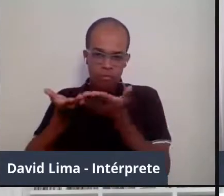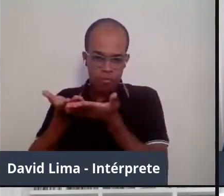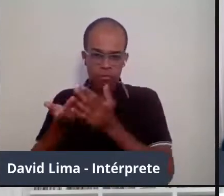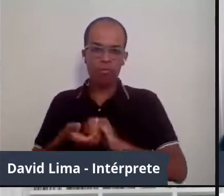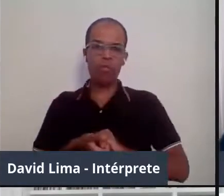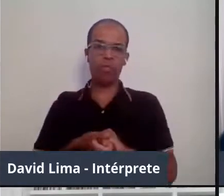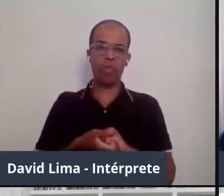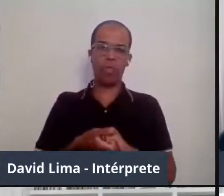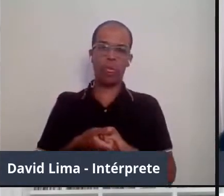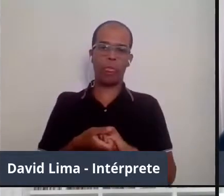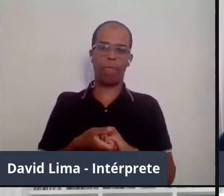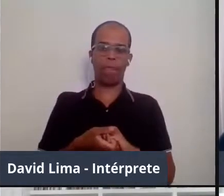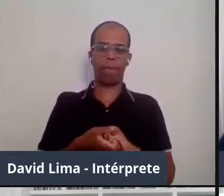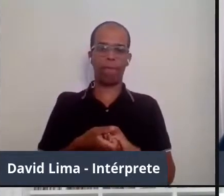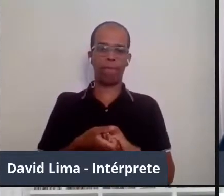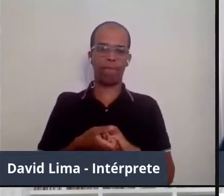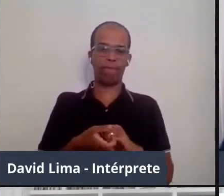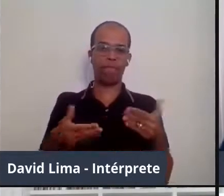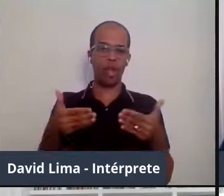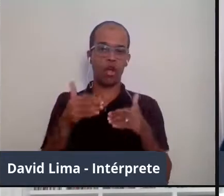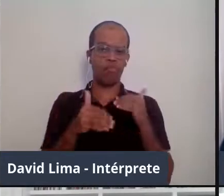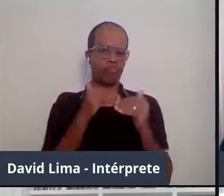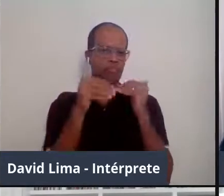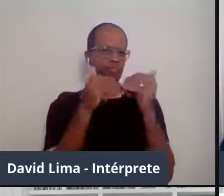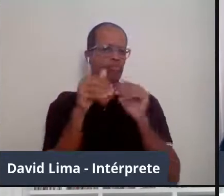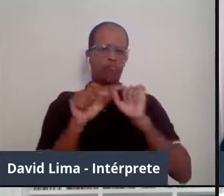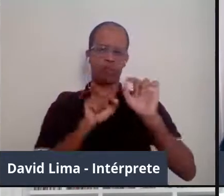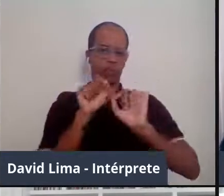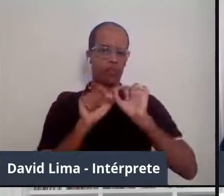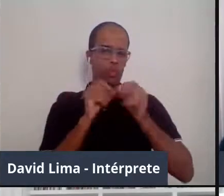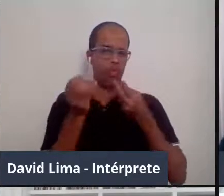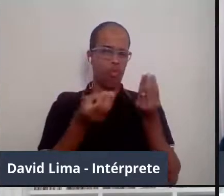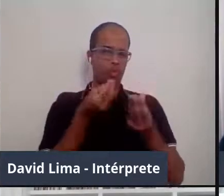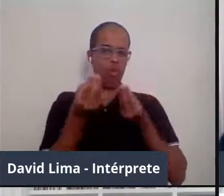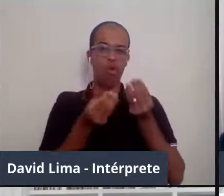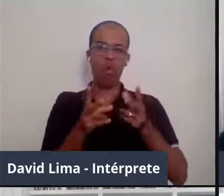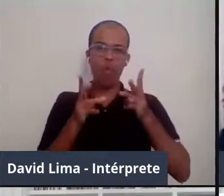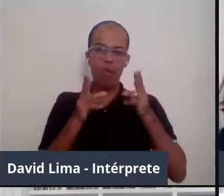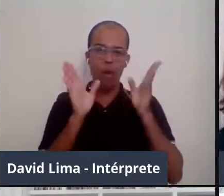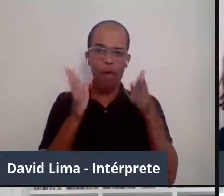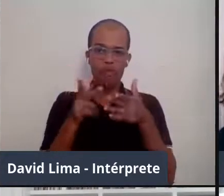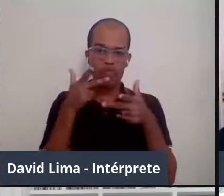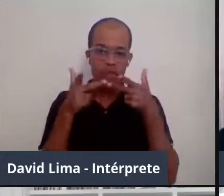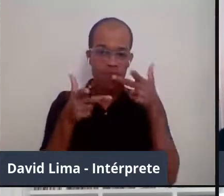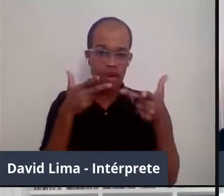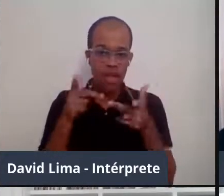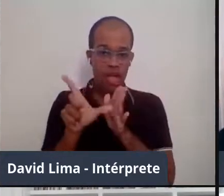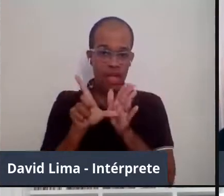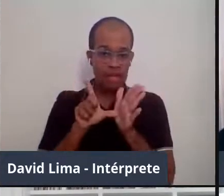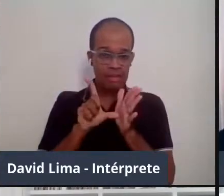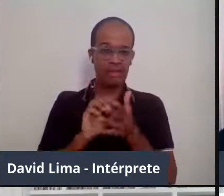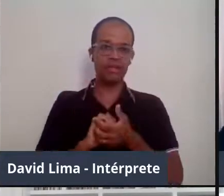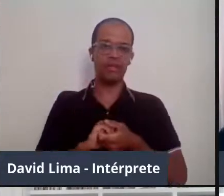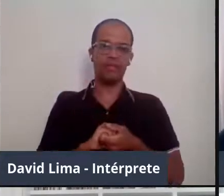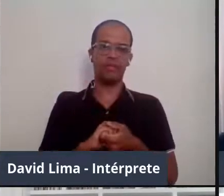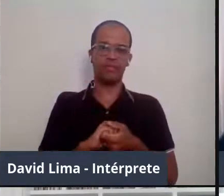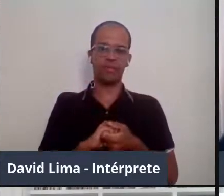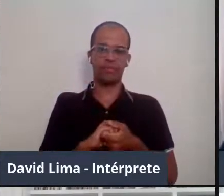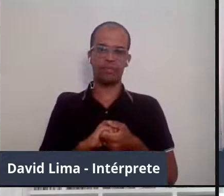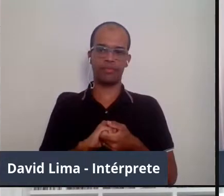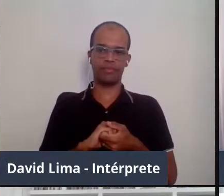convidado, e vamos desenvolver da seguinte forma, como eu havia já comentado antes com alguns dos